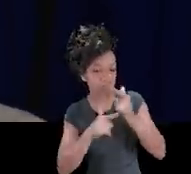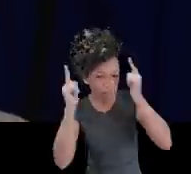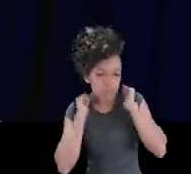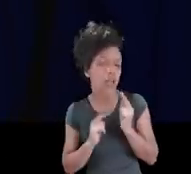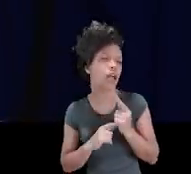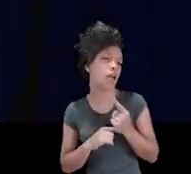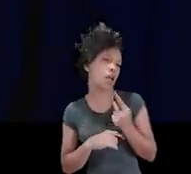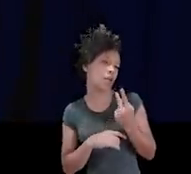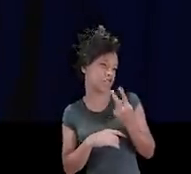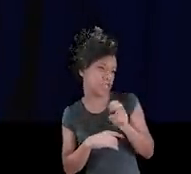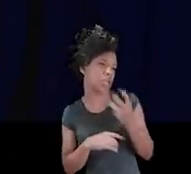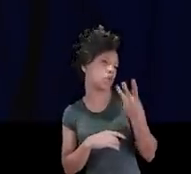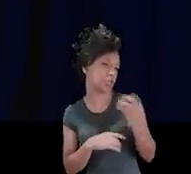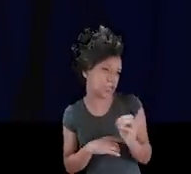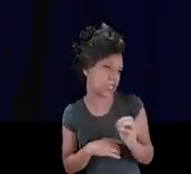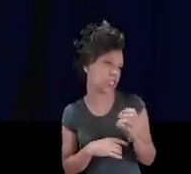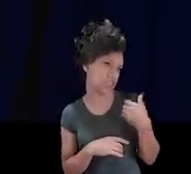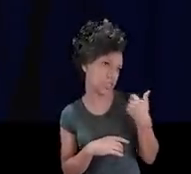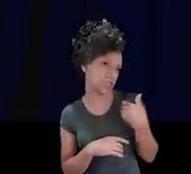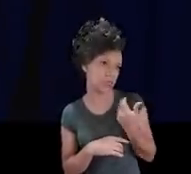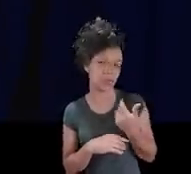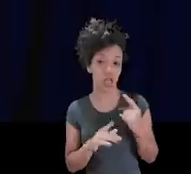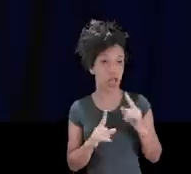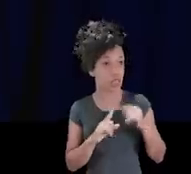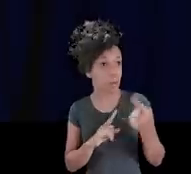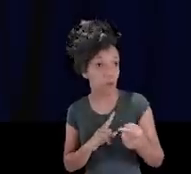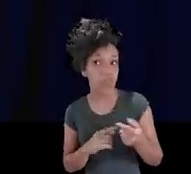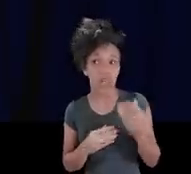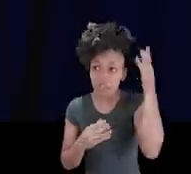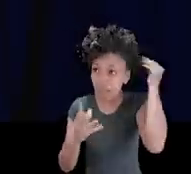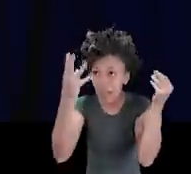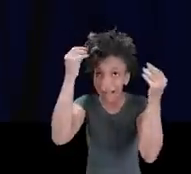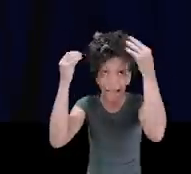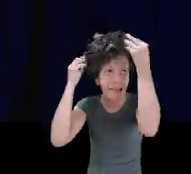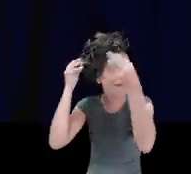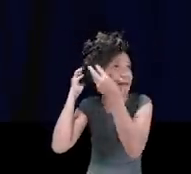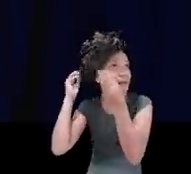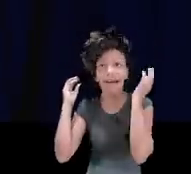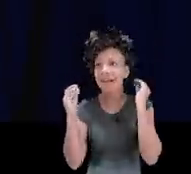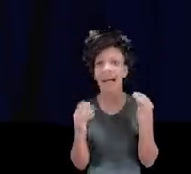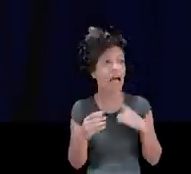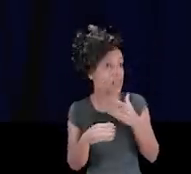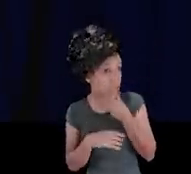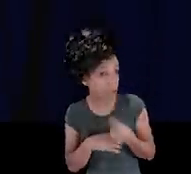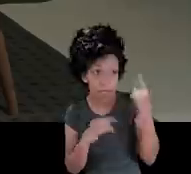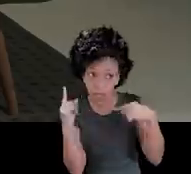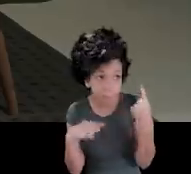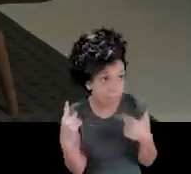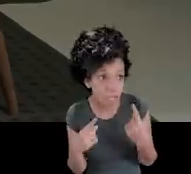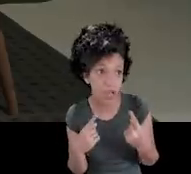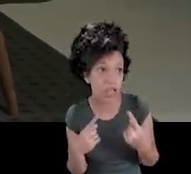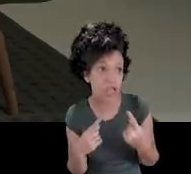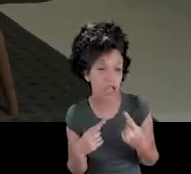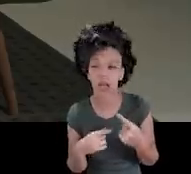25, 30, tem uns caras até um pouco depois. Cara, os caras vão ficando desesperados. Não, cara, tem cara que pira, cara. Sim. Tem cara que pira.